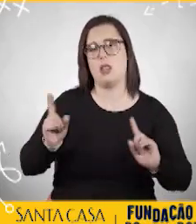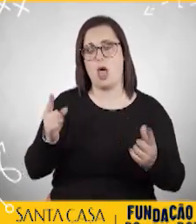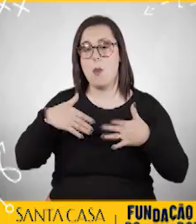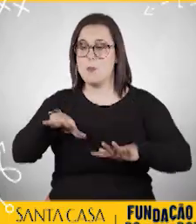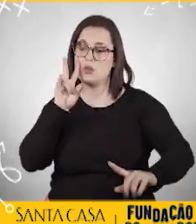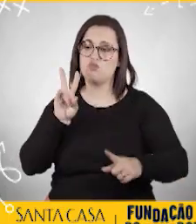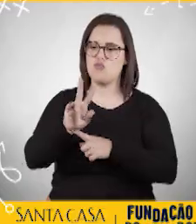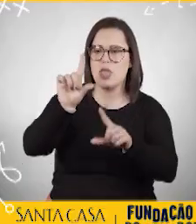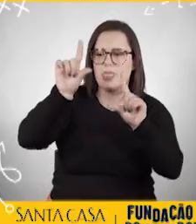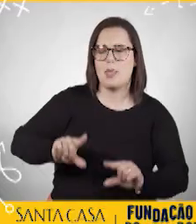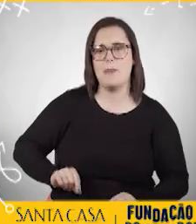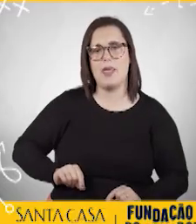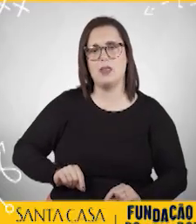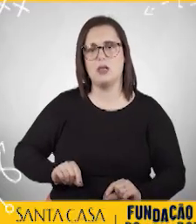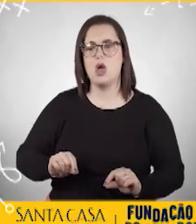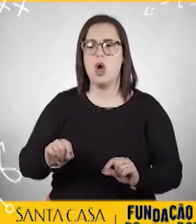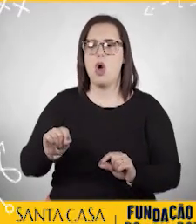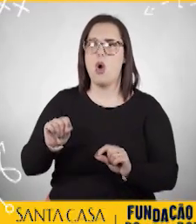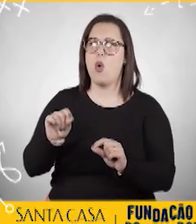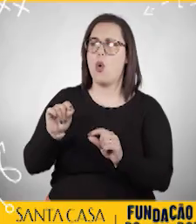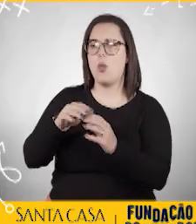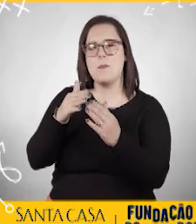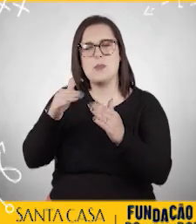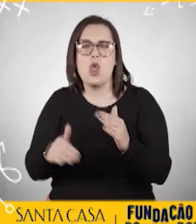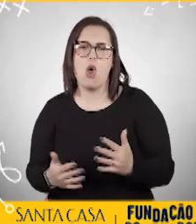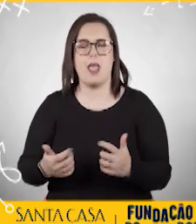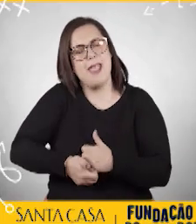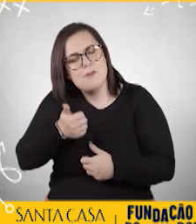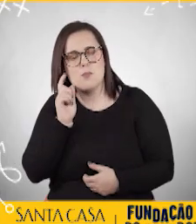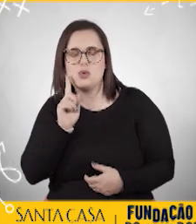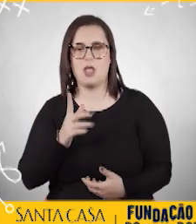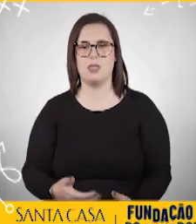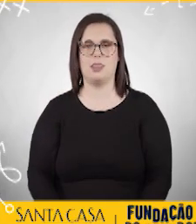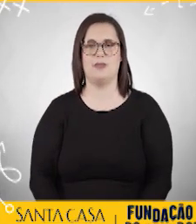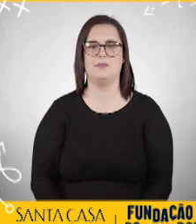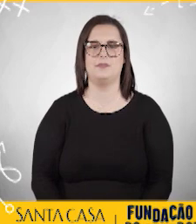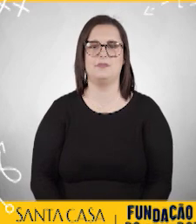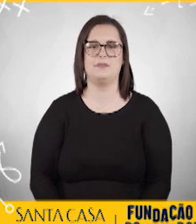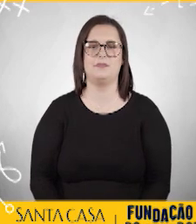profissional, mas também olha para um lado mais considerado menor.